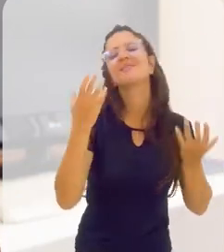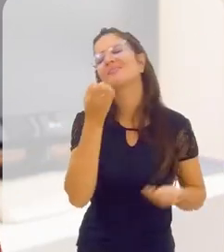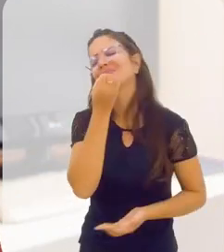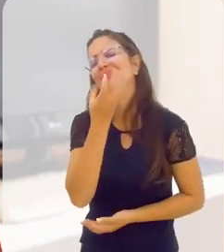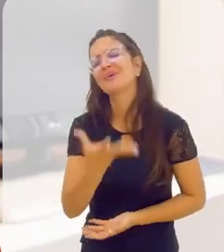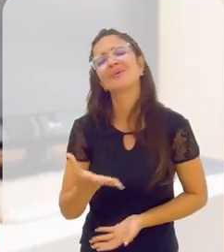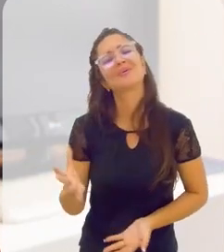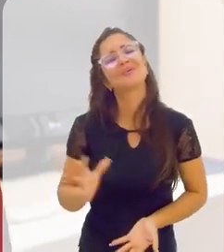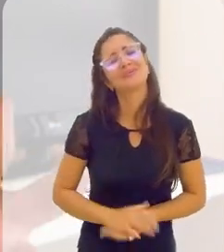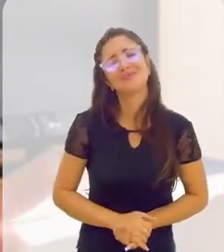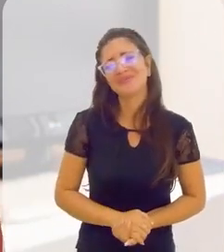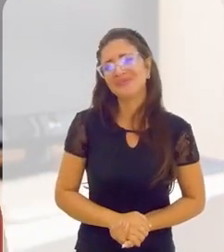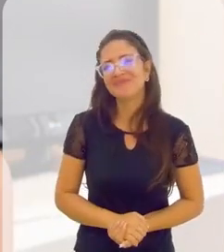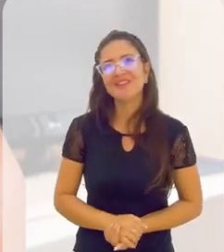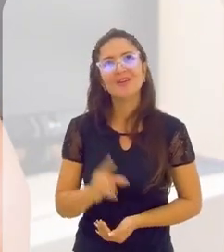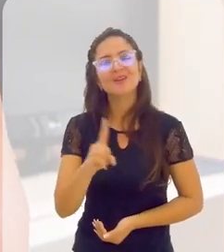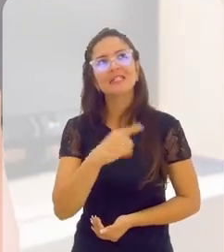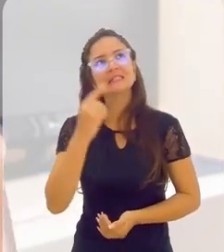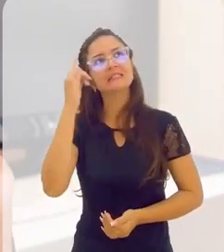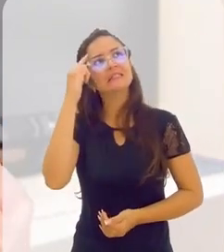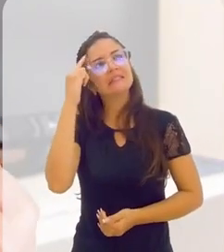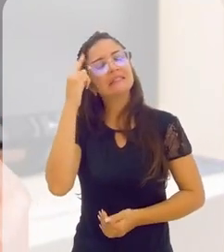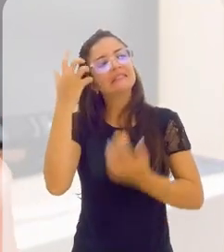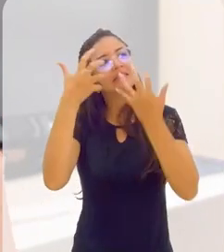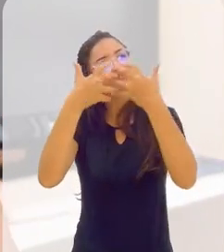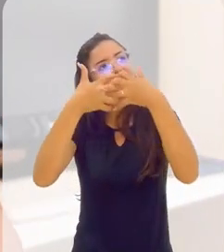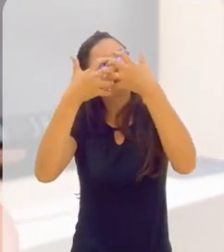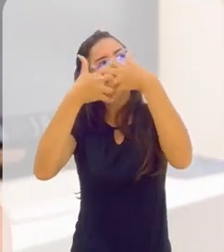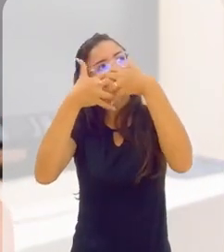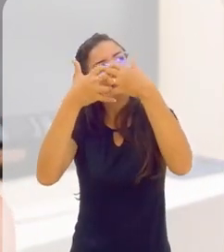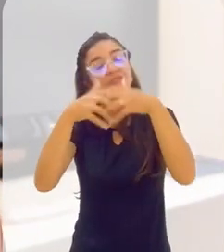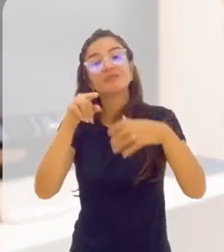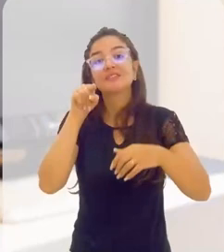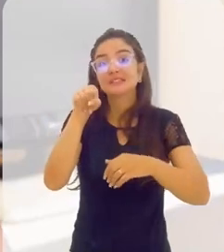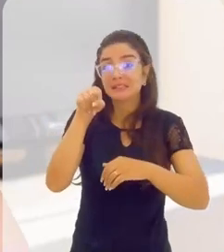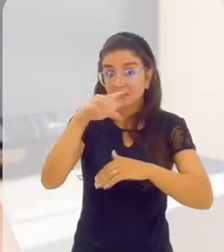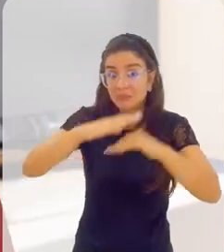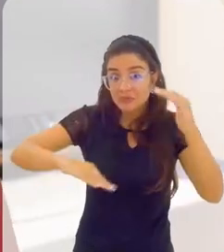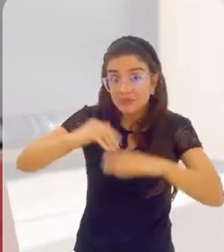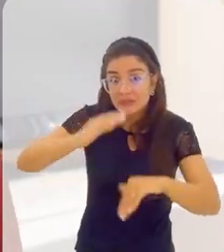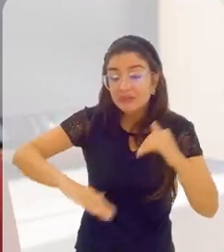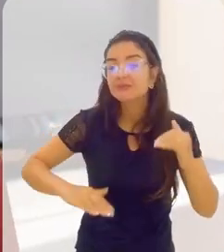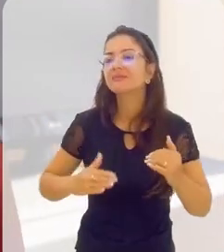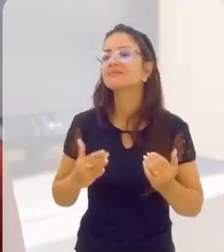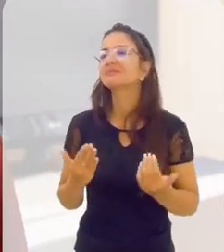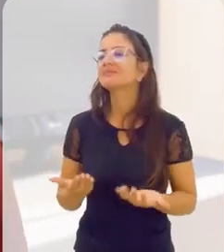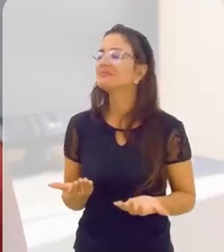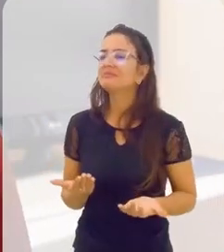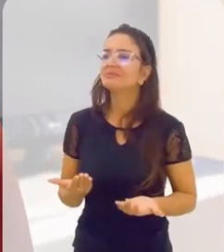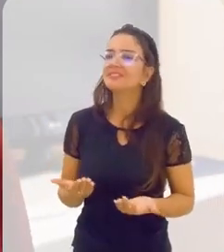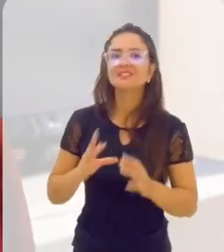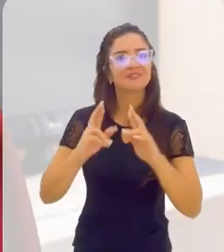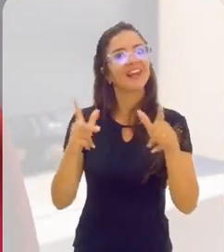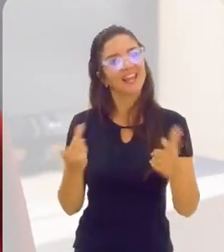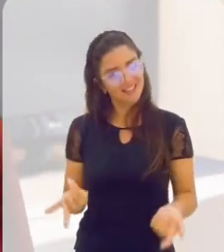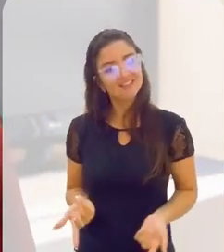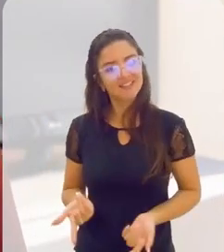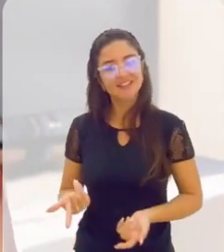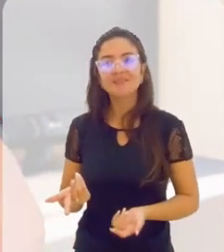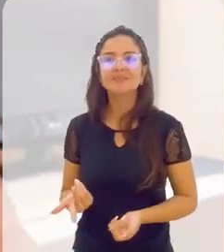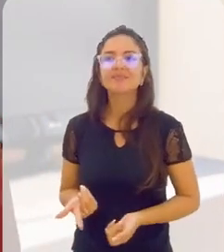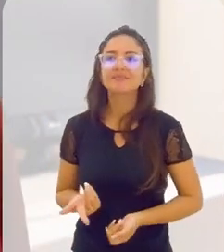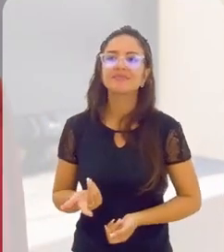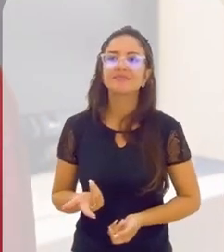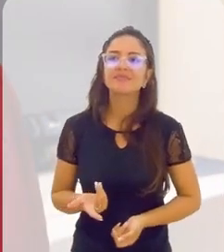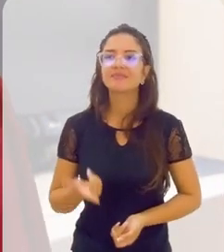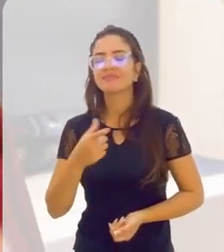da nossa entrevista é o outro olhar sabe você é de uma profissão é bem sei lá diferente a gente